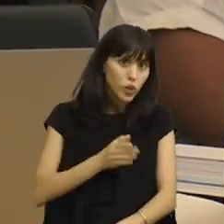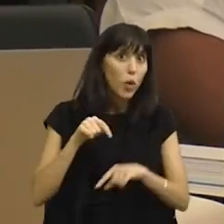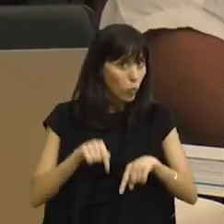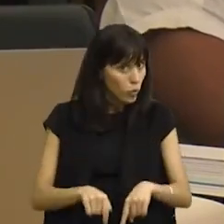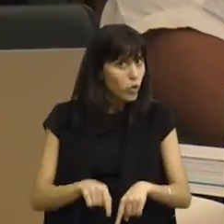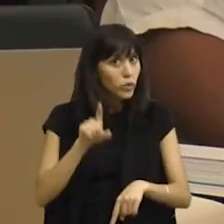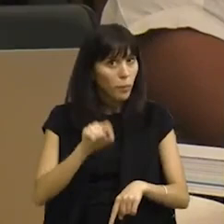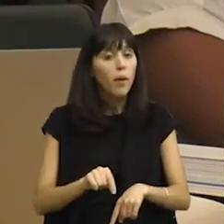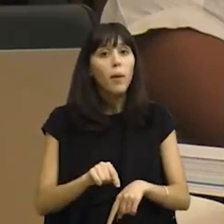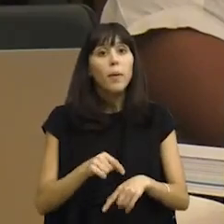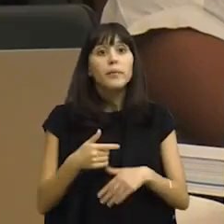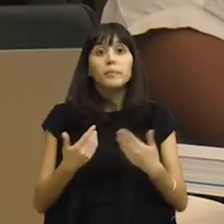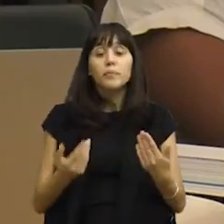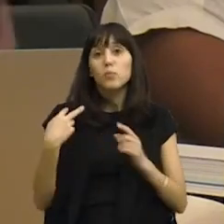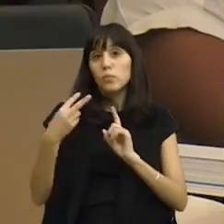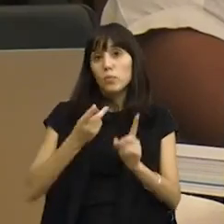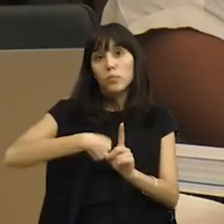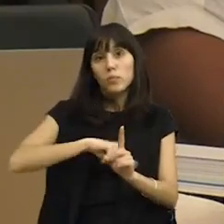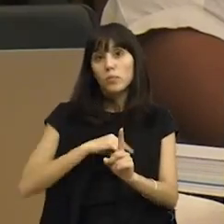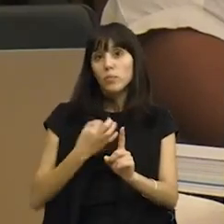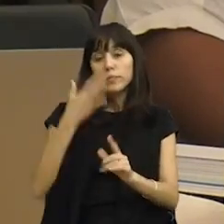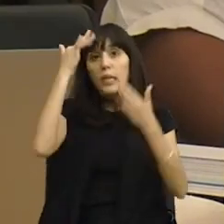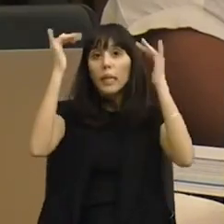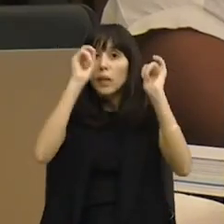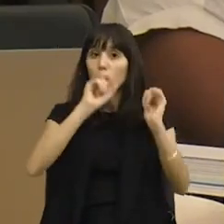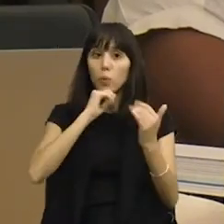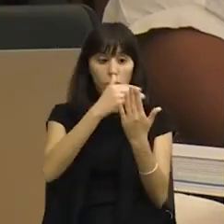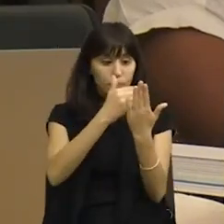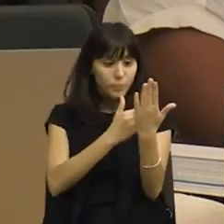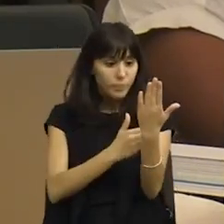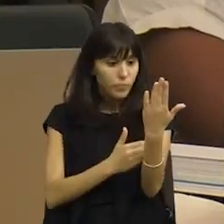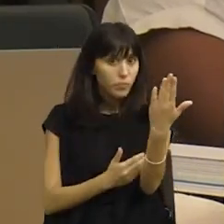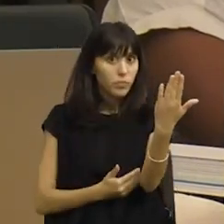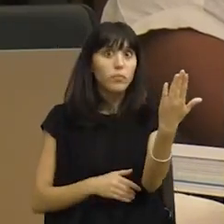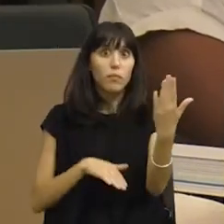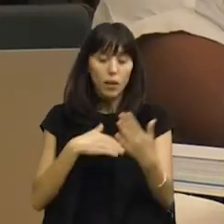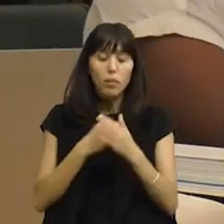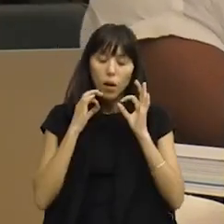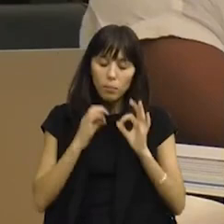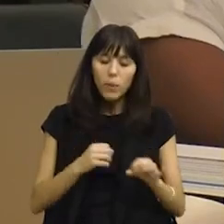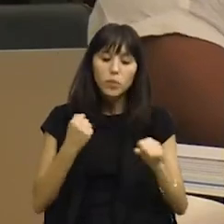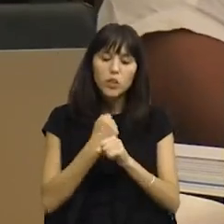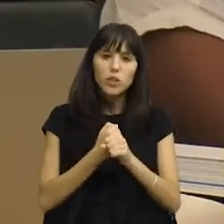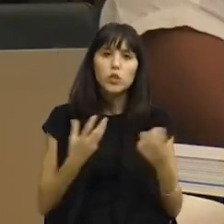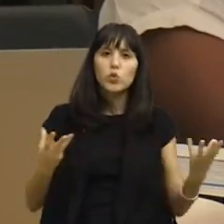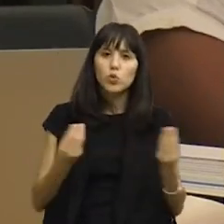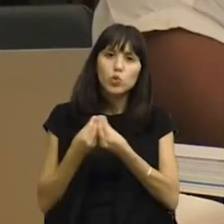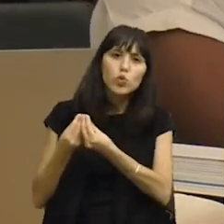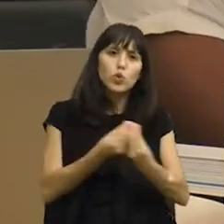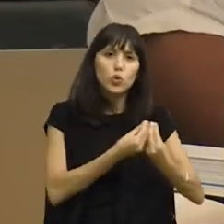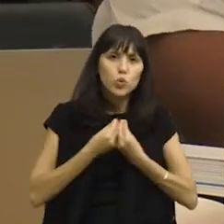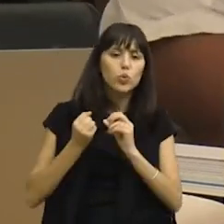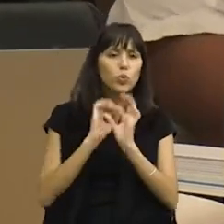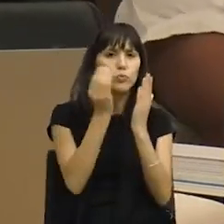também hoje, e, portanto, do nosso ponto de vista, estas ideias podiam ter feito parte de um verdadeiro exercício de co-construção